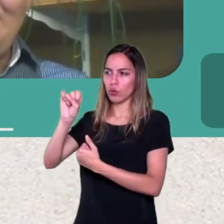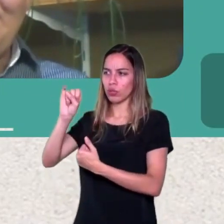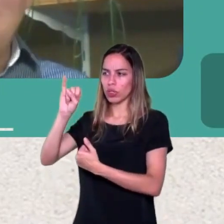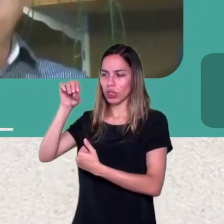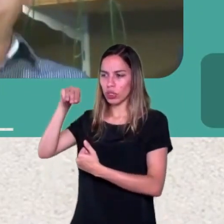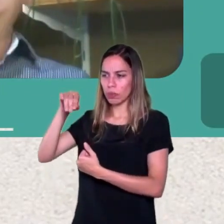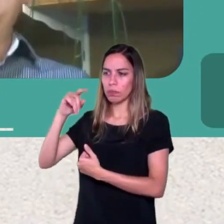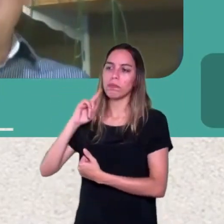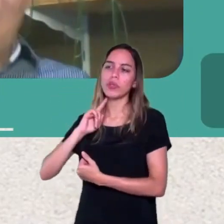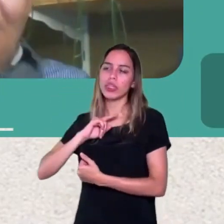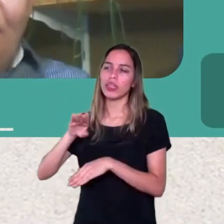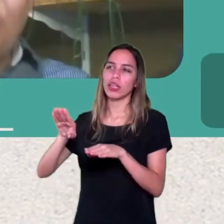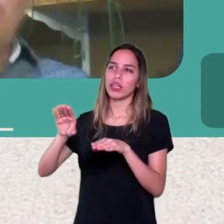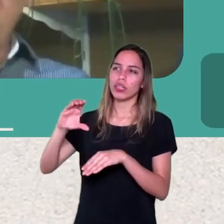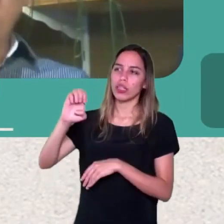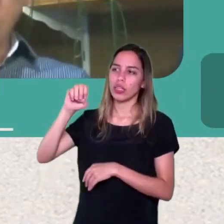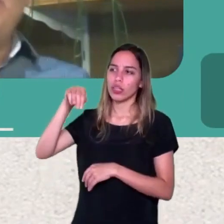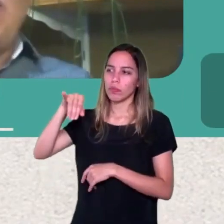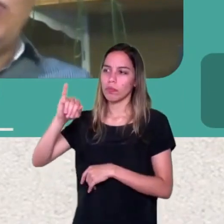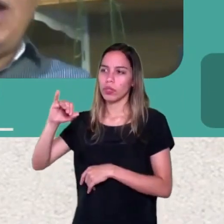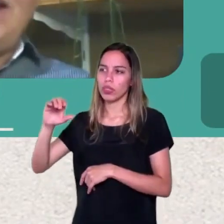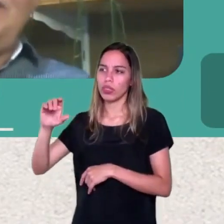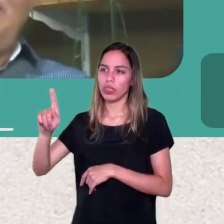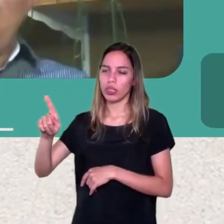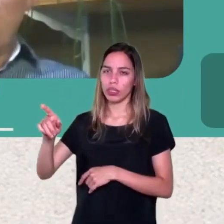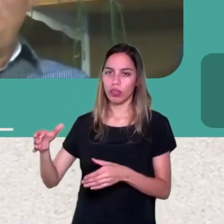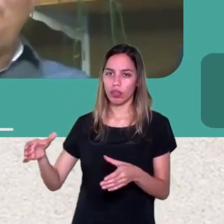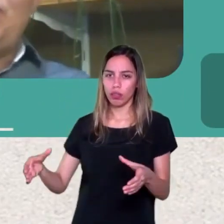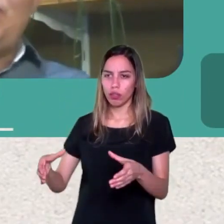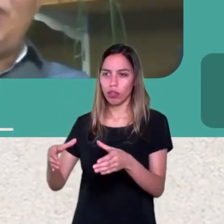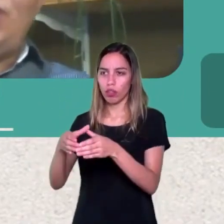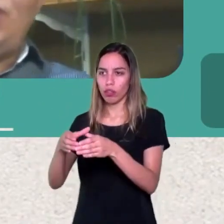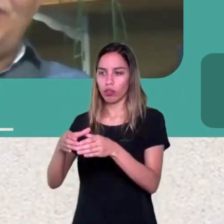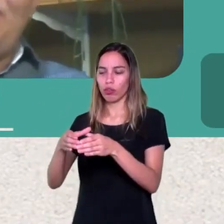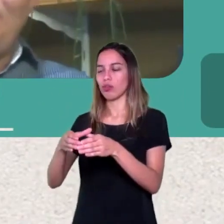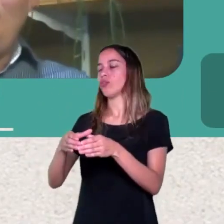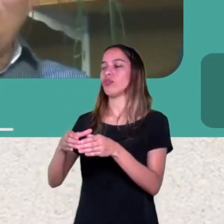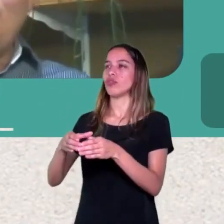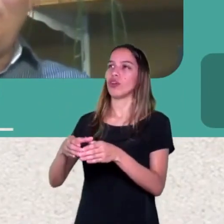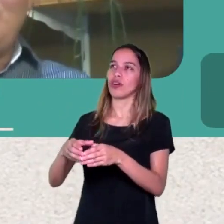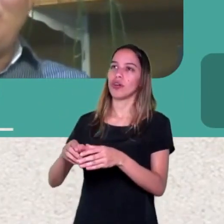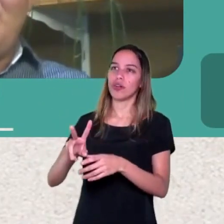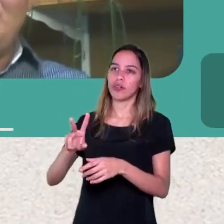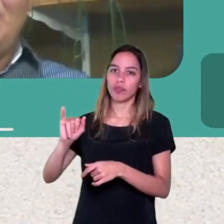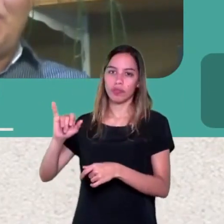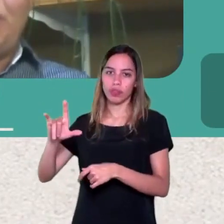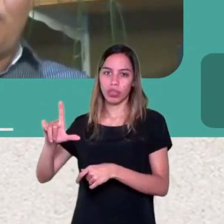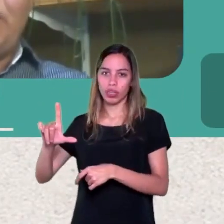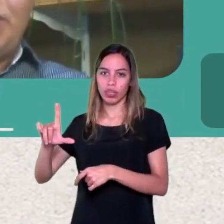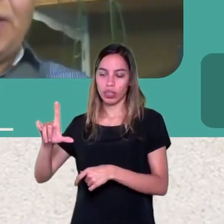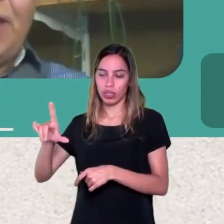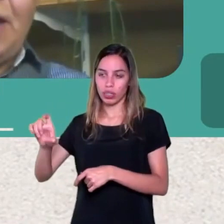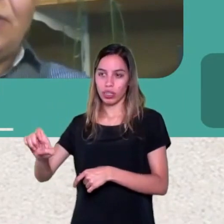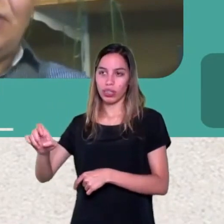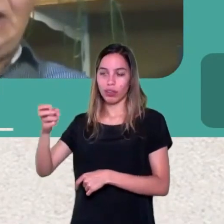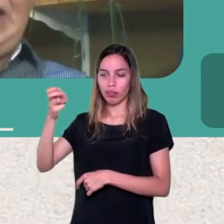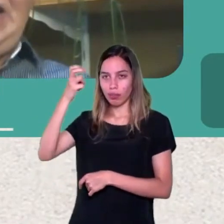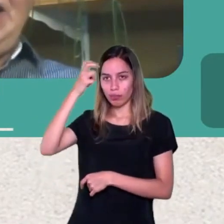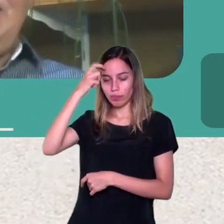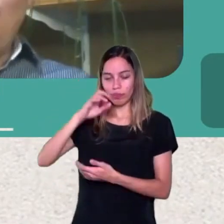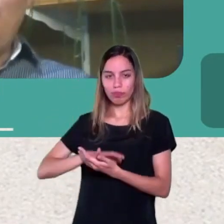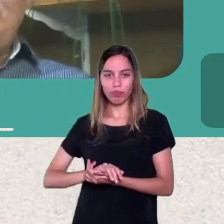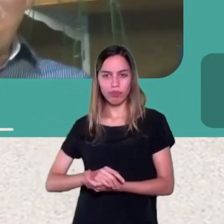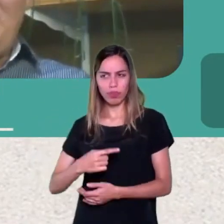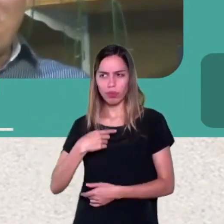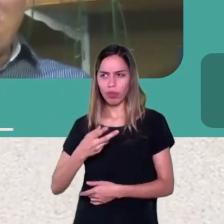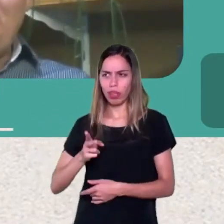Instituto Cultural Vale. Instituto Cultural Vale, né, eu sempre estou frequentando lá o Museu da Vale, lá na Praça da Liberdade,